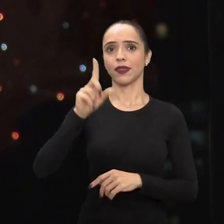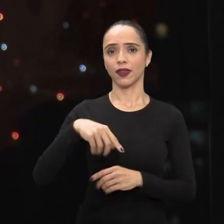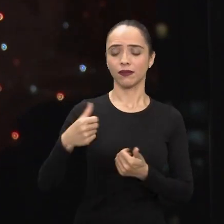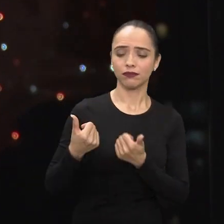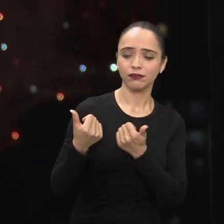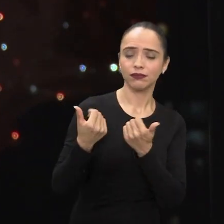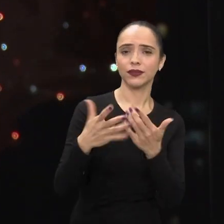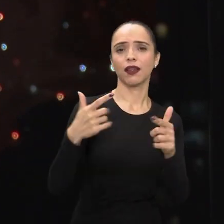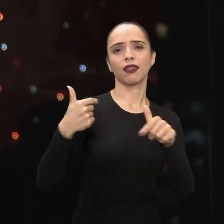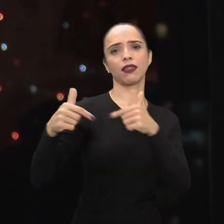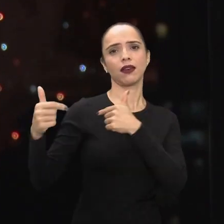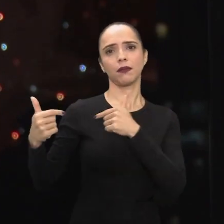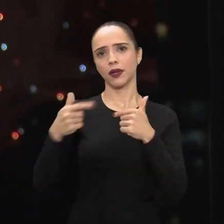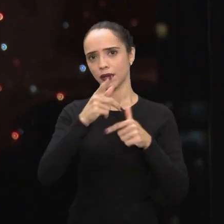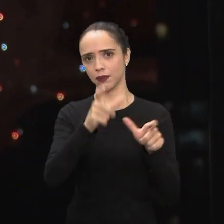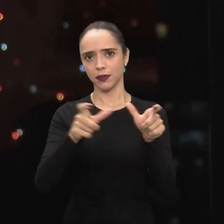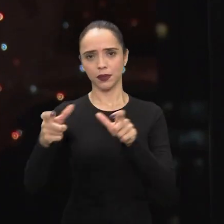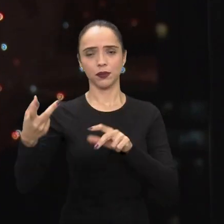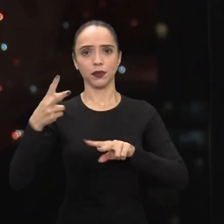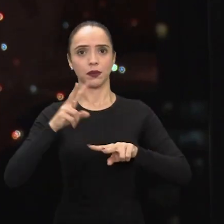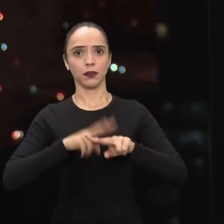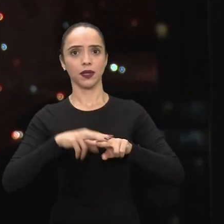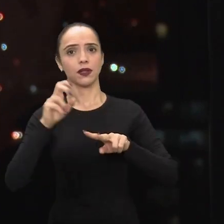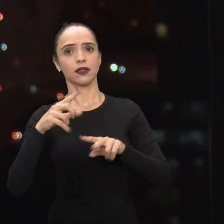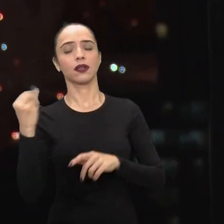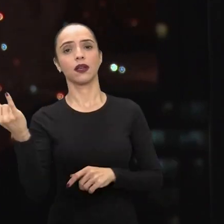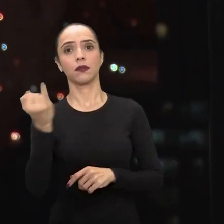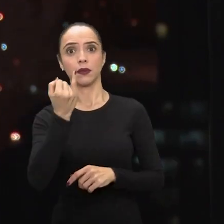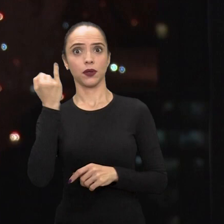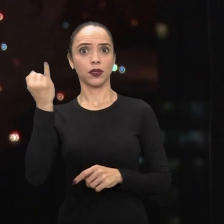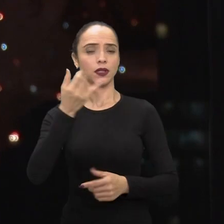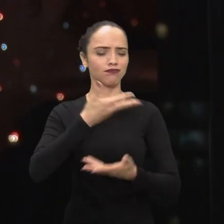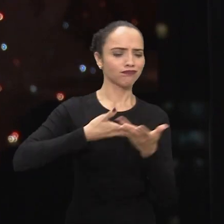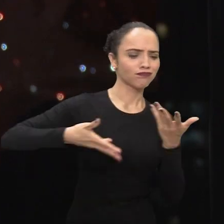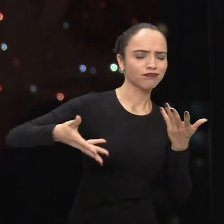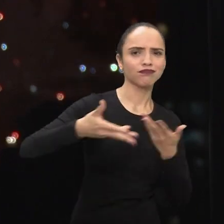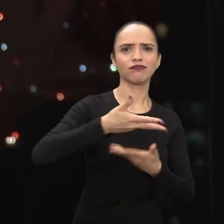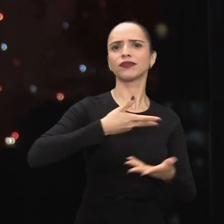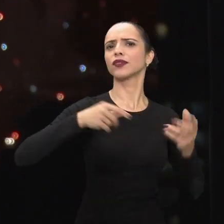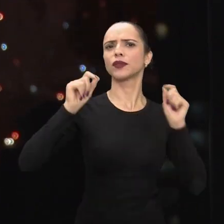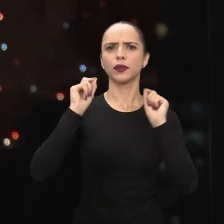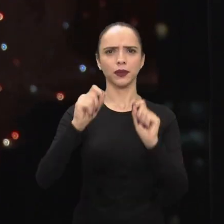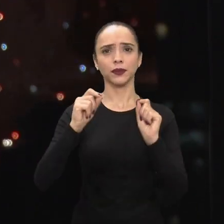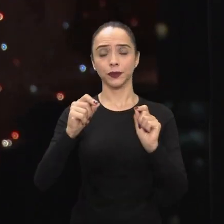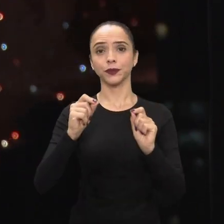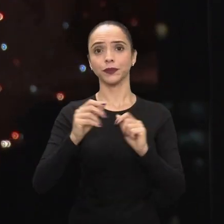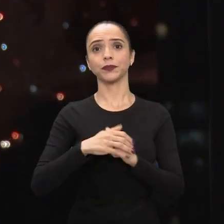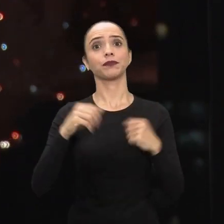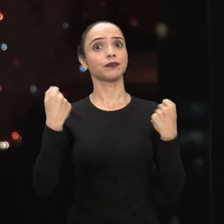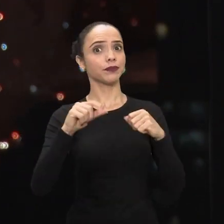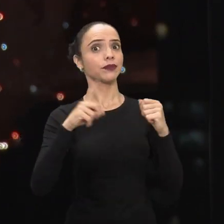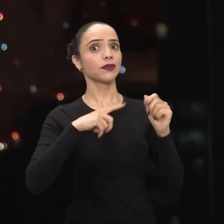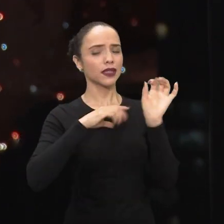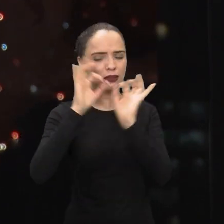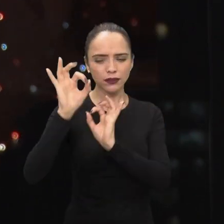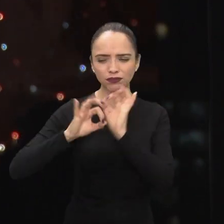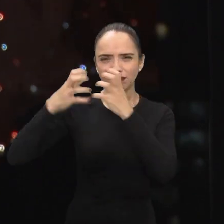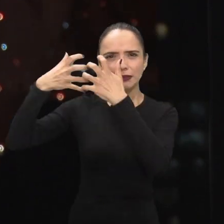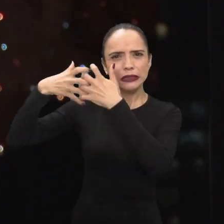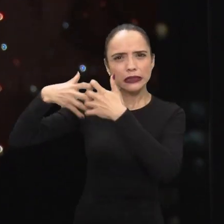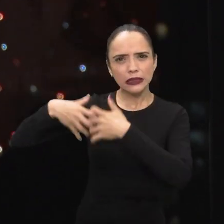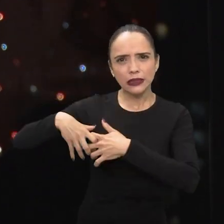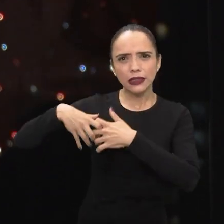agora seria importante que isso viesse articulado uma qualificação profissional também né